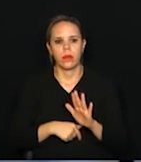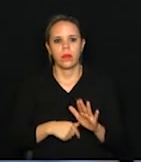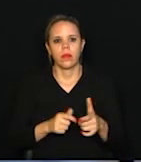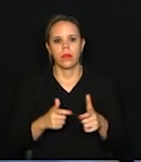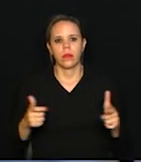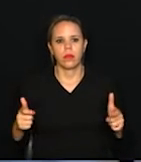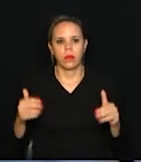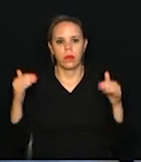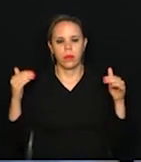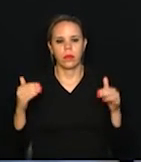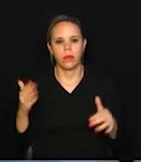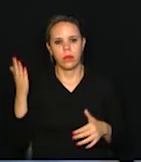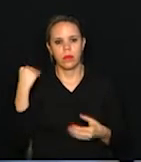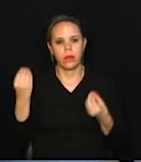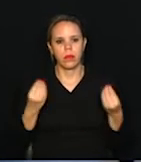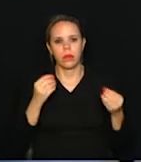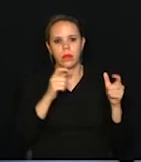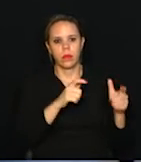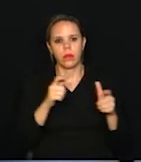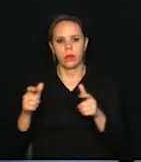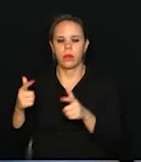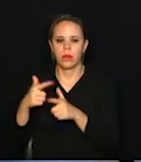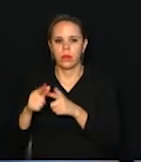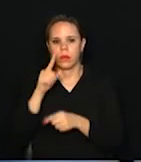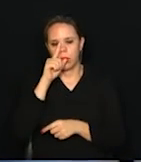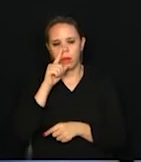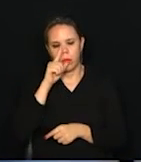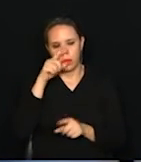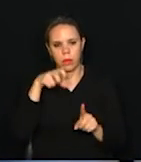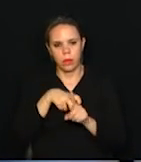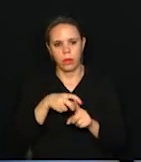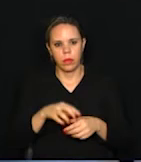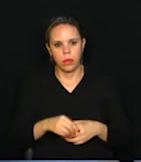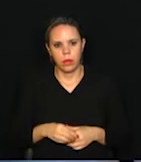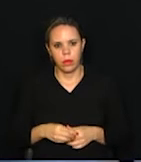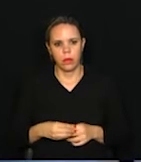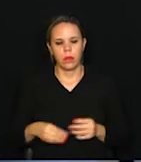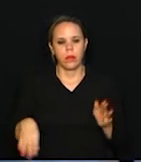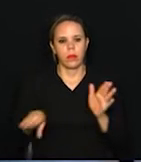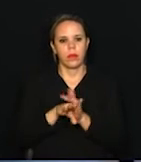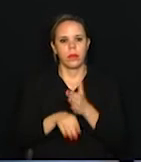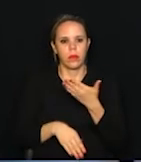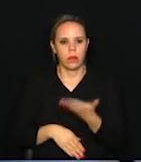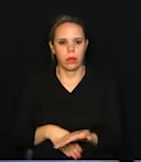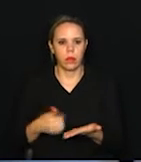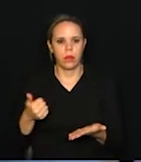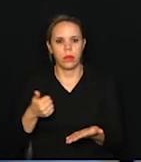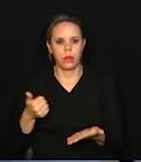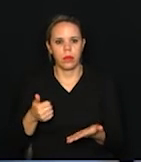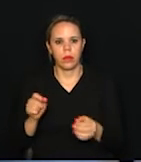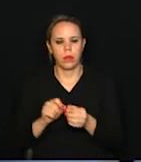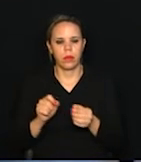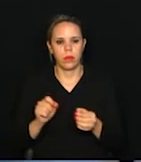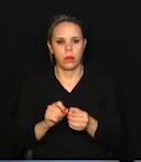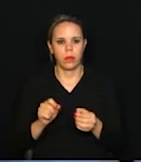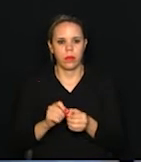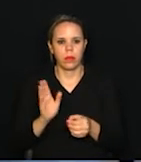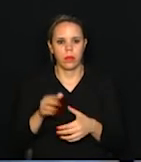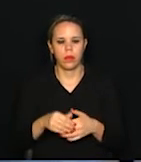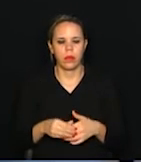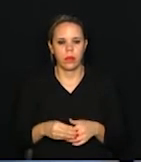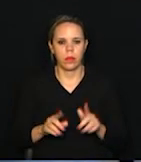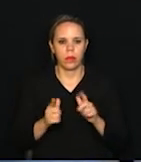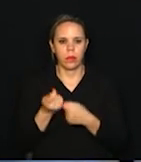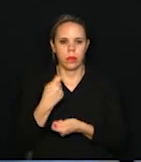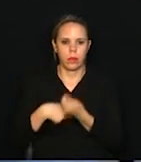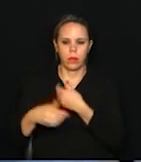rica para saber os lugares crônicos de acidentalidade. Quando eu cheguei aqui, primeira coisa que eu fiz, porque isso já na gestão